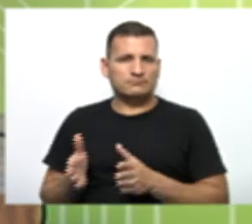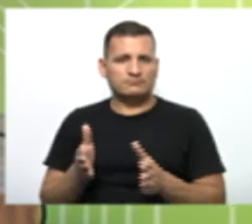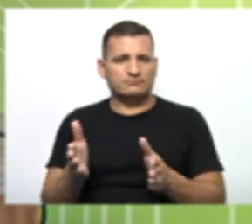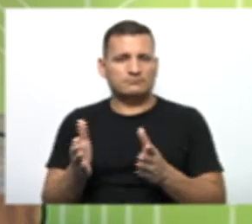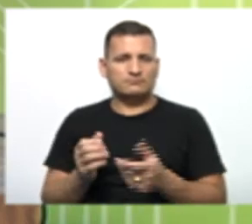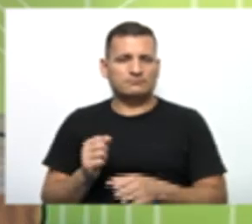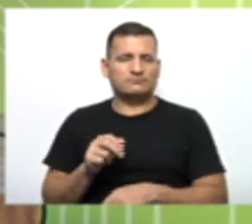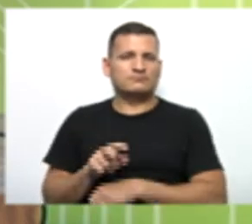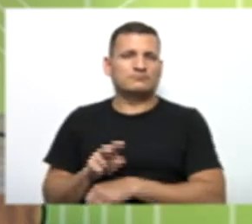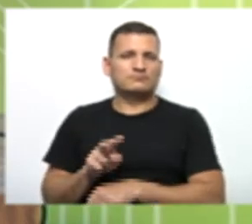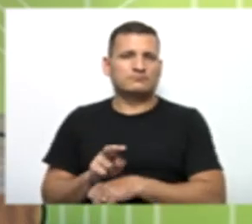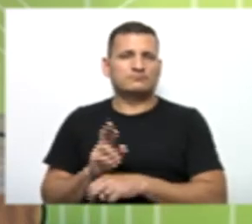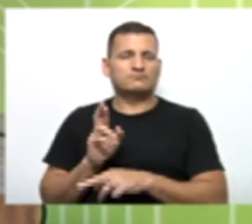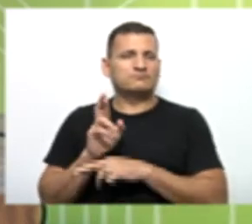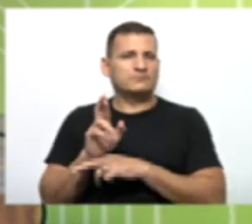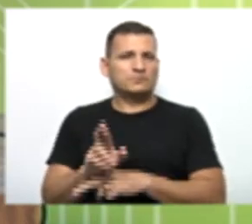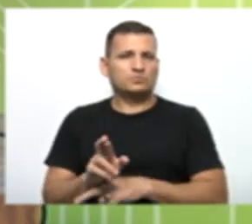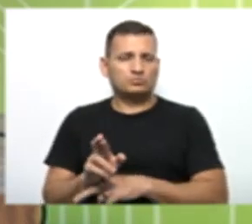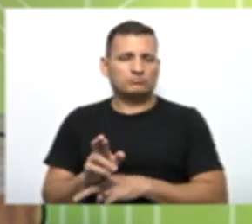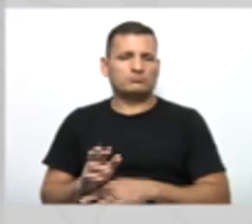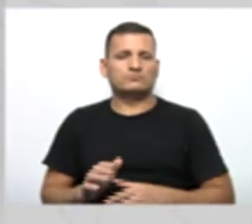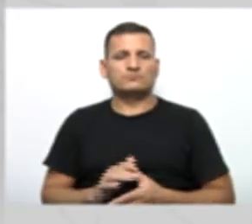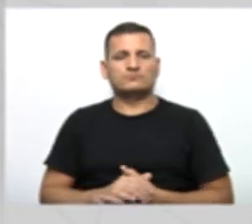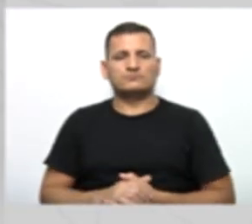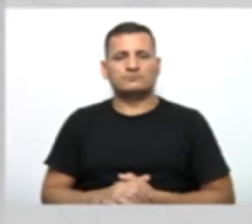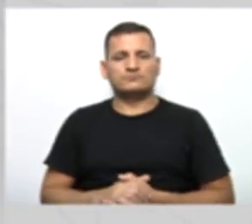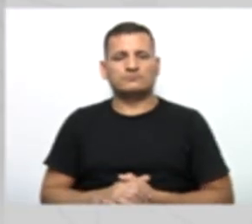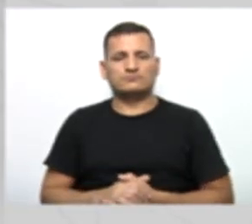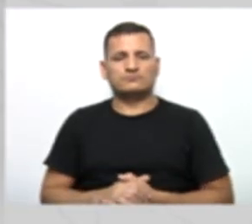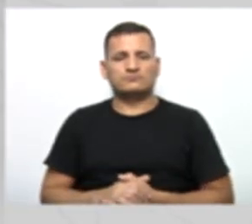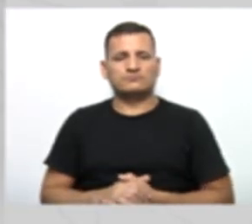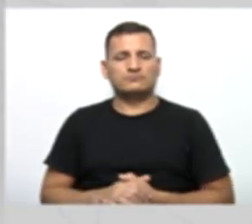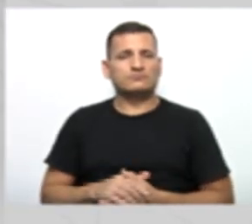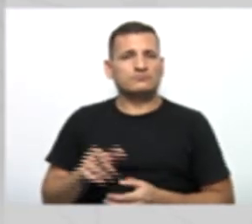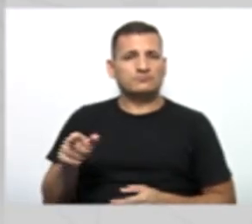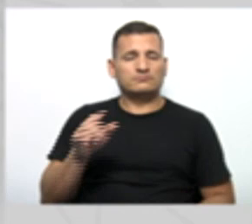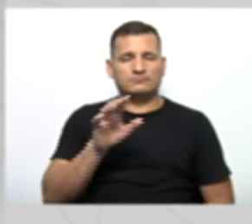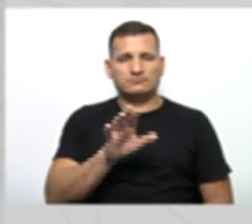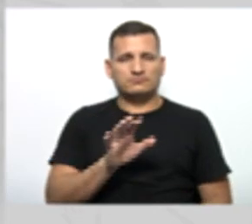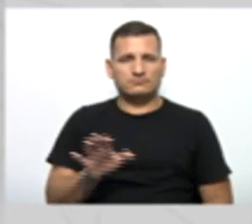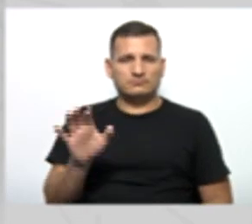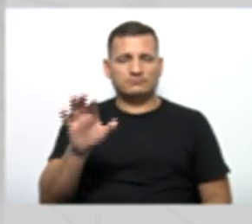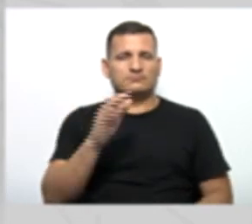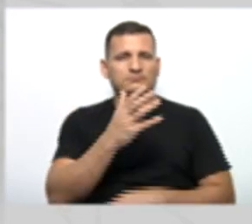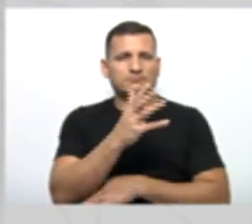preservação de algum recurso natural. E